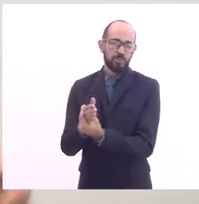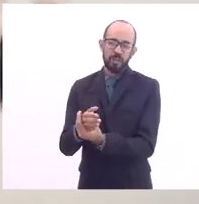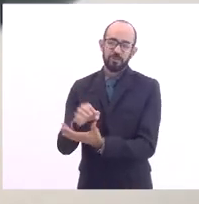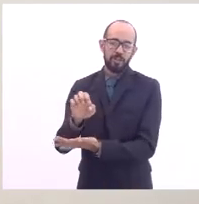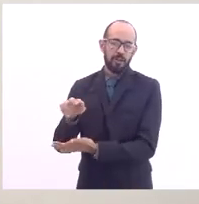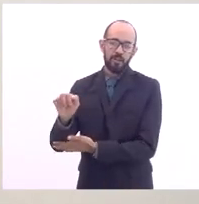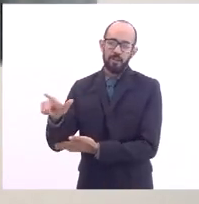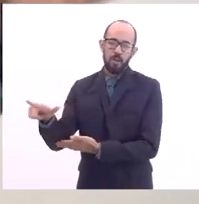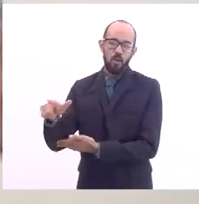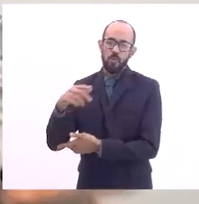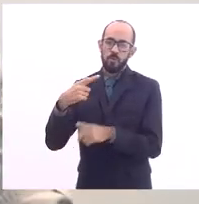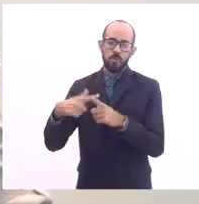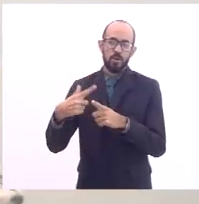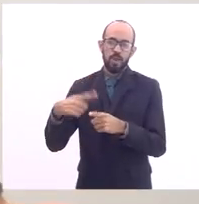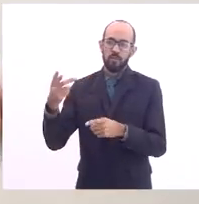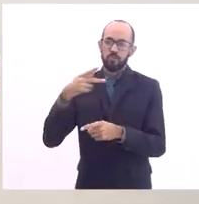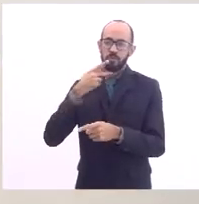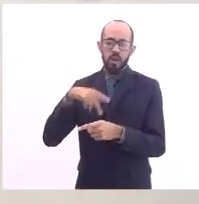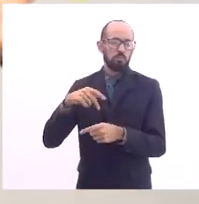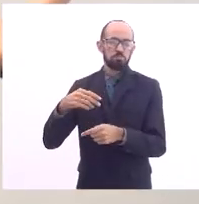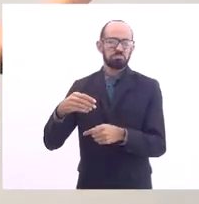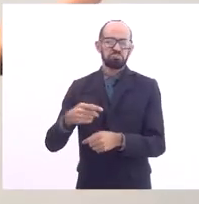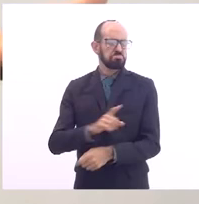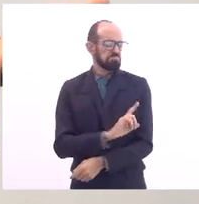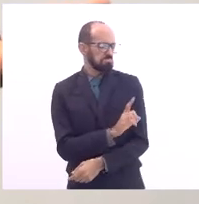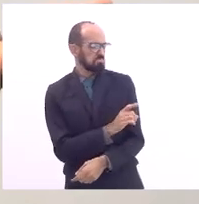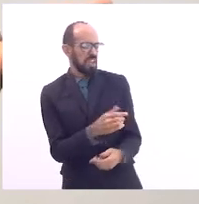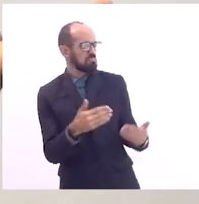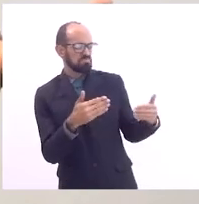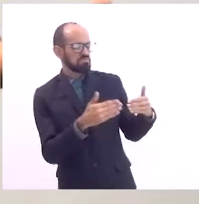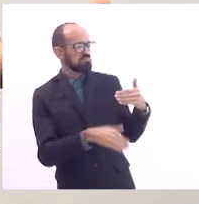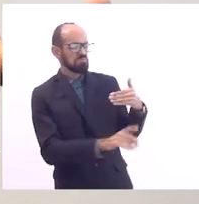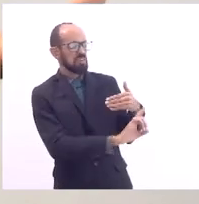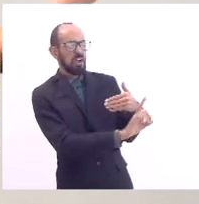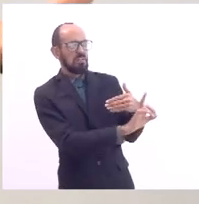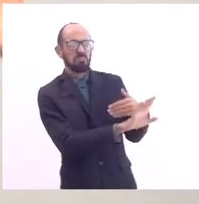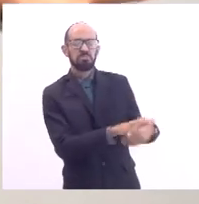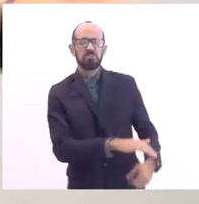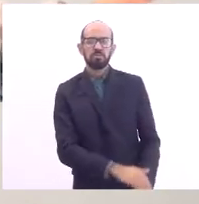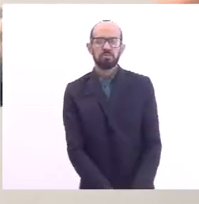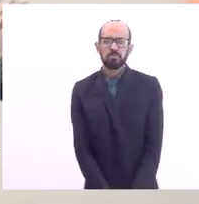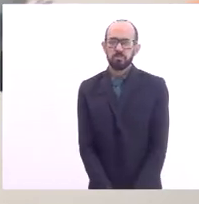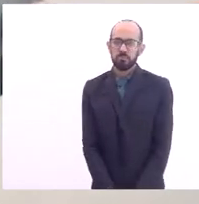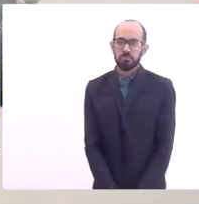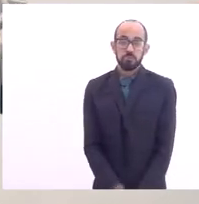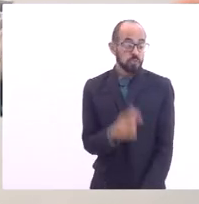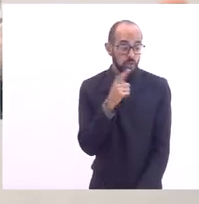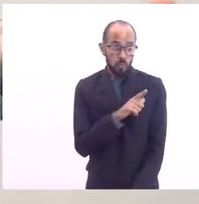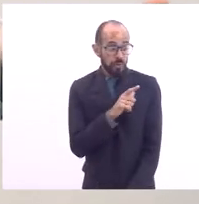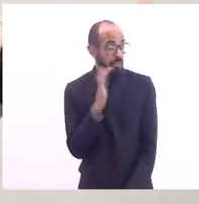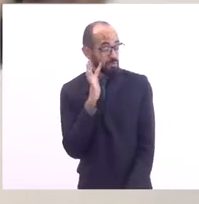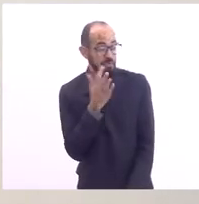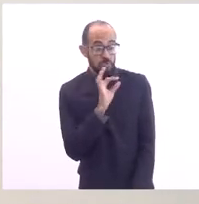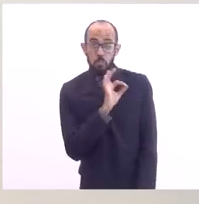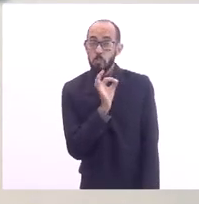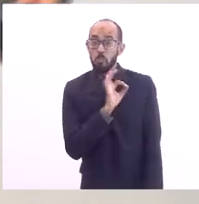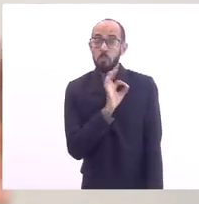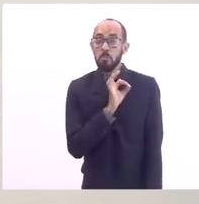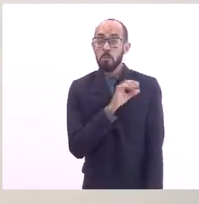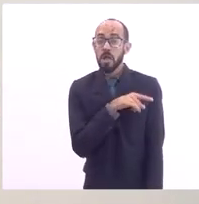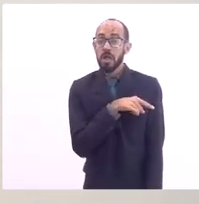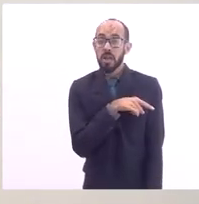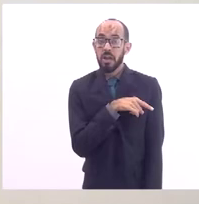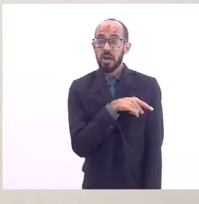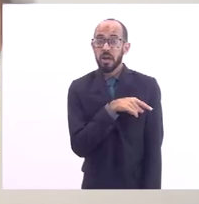e diz, ó, improcedente. Você não ganha ação contra a Enel São Gonçalo. Eu nunca vi isso, entendeu? É